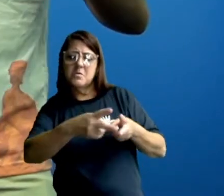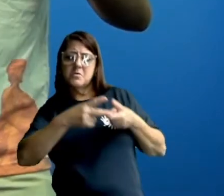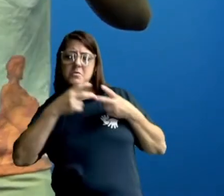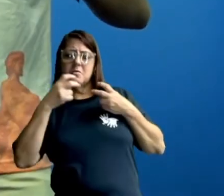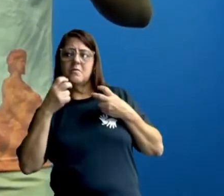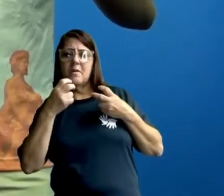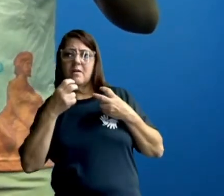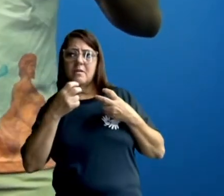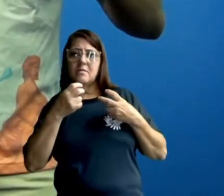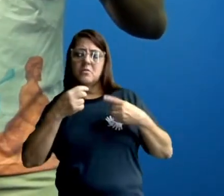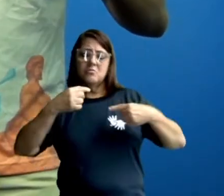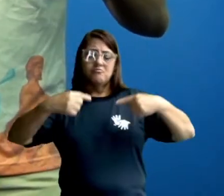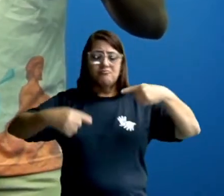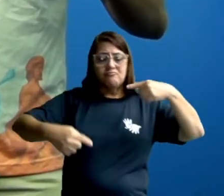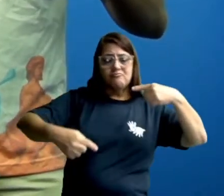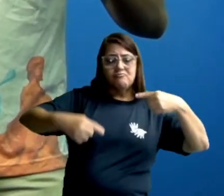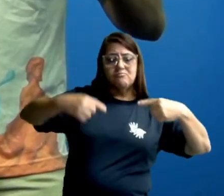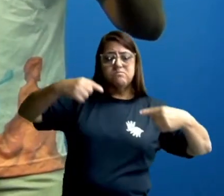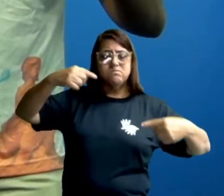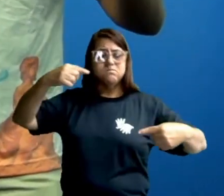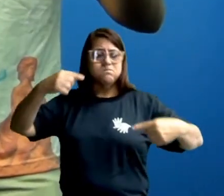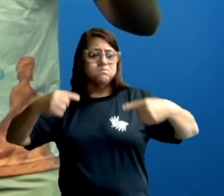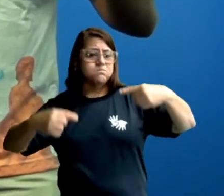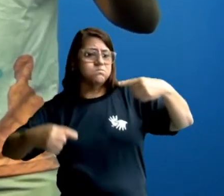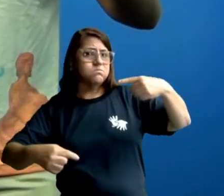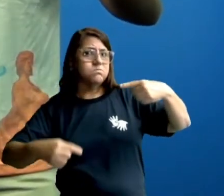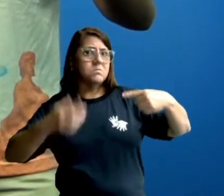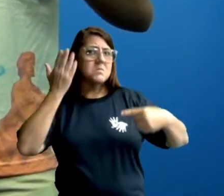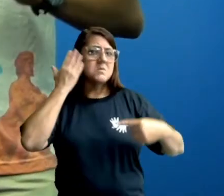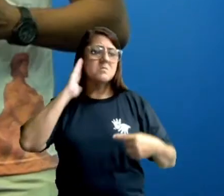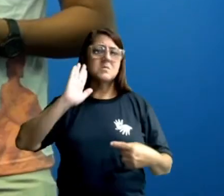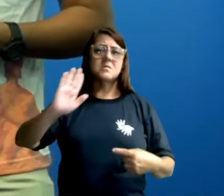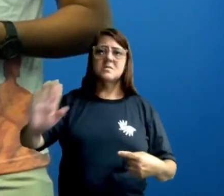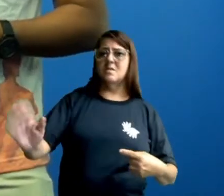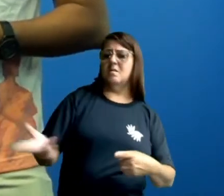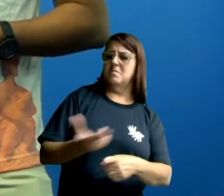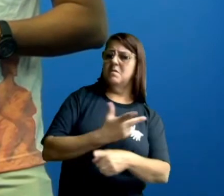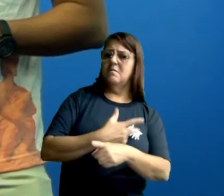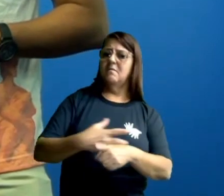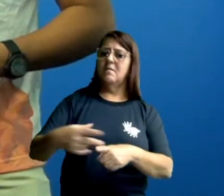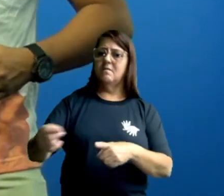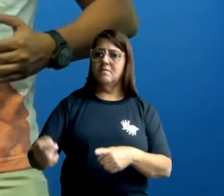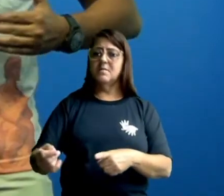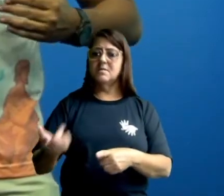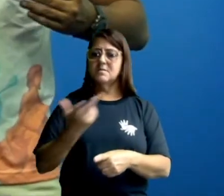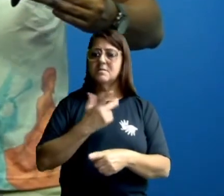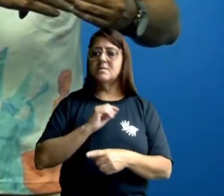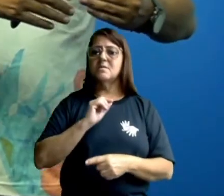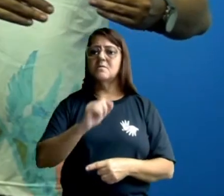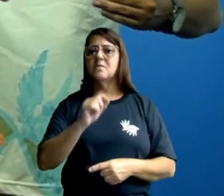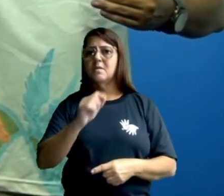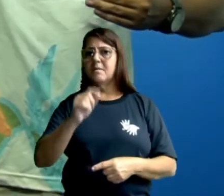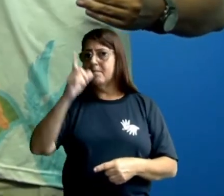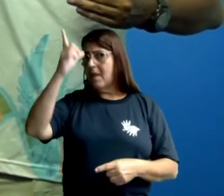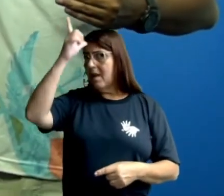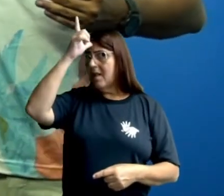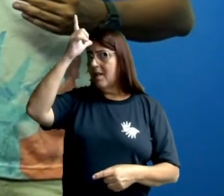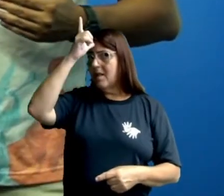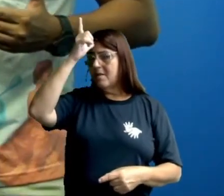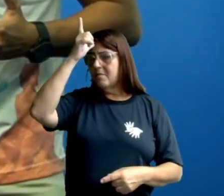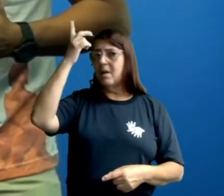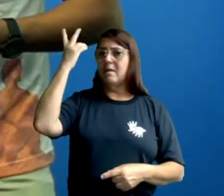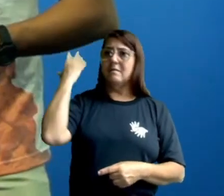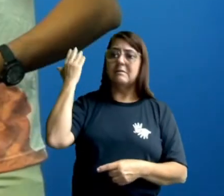observado, onde não se sabe exatamente agora quem é que vai vencer essa disputa. Porque a Alemanha ela vinha de uma série